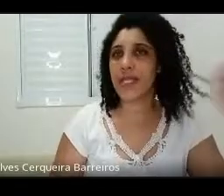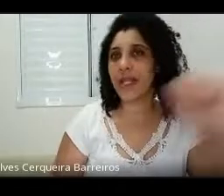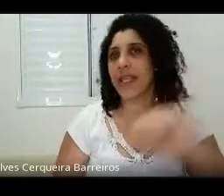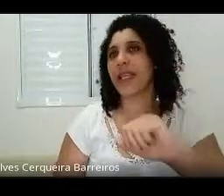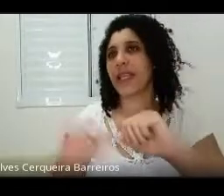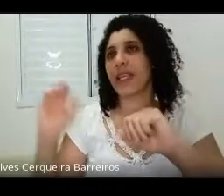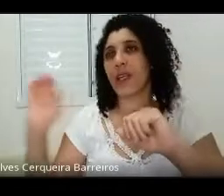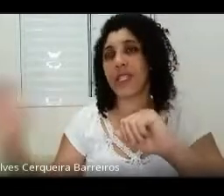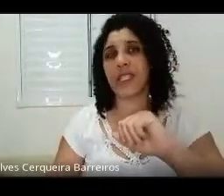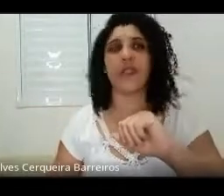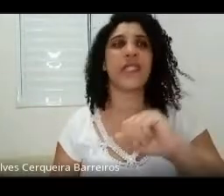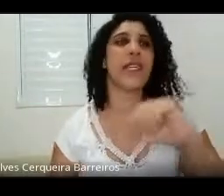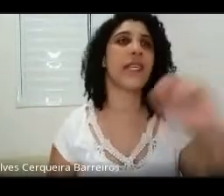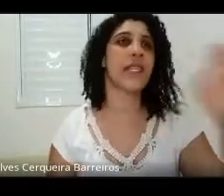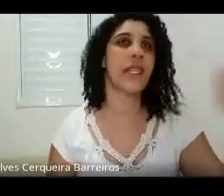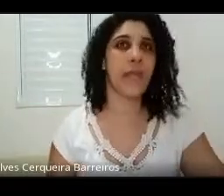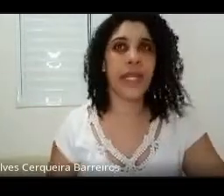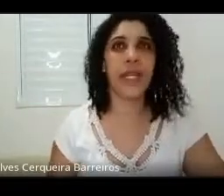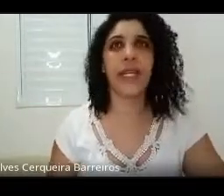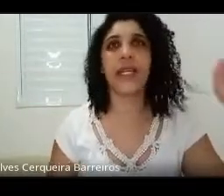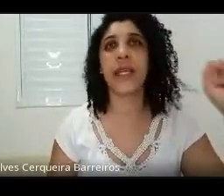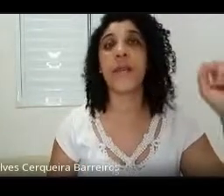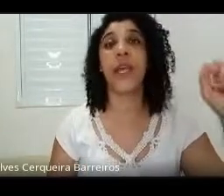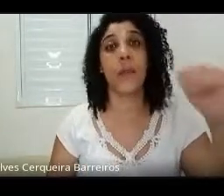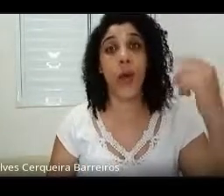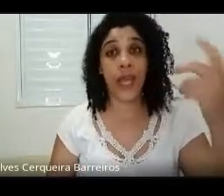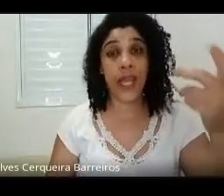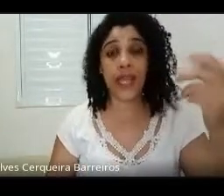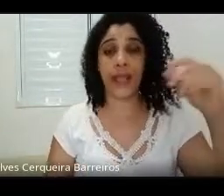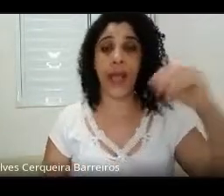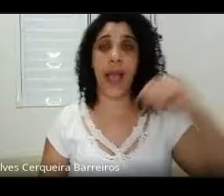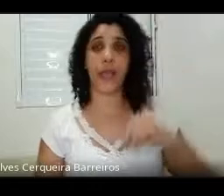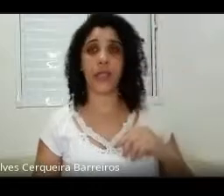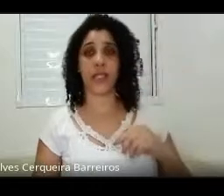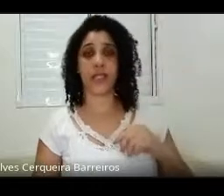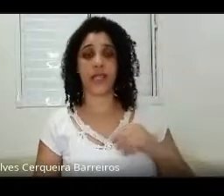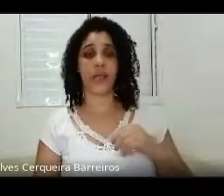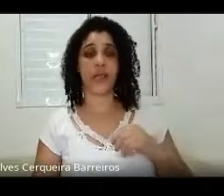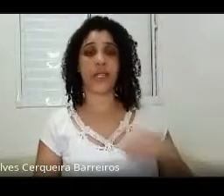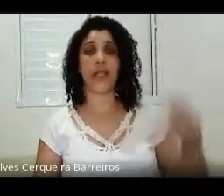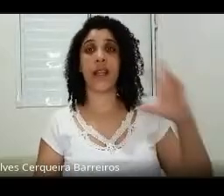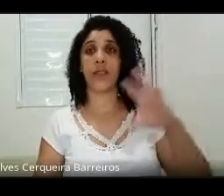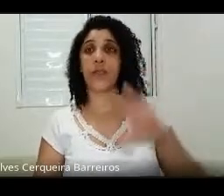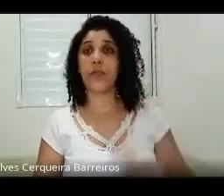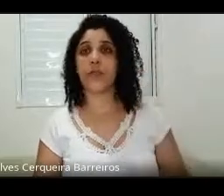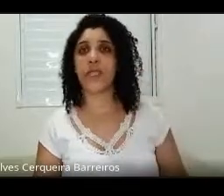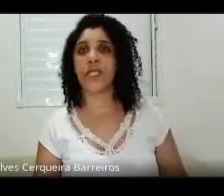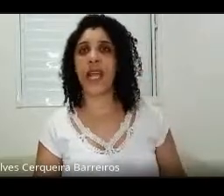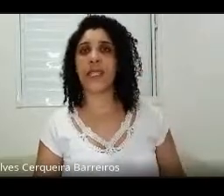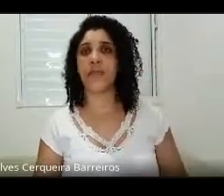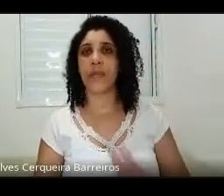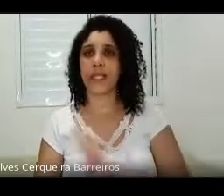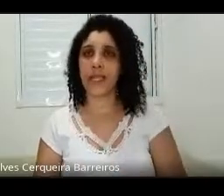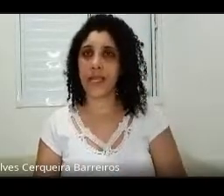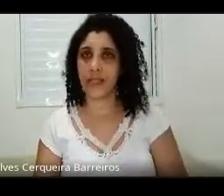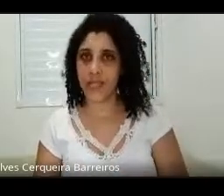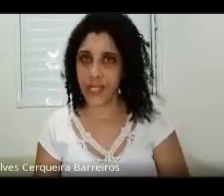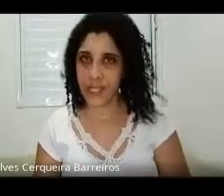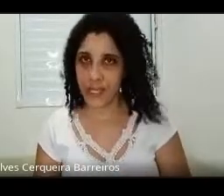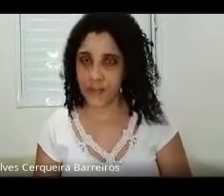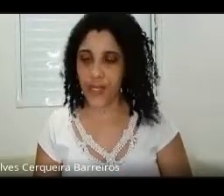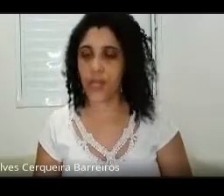sinais brasileira, da língua de sinais francesa, da americana. Porém, a língua de sinais brasileira ela foi muito influenciada pela de